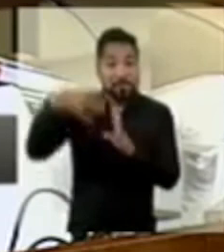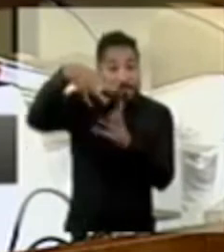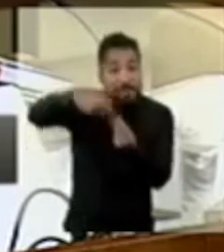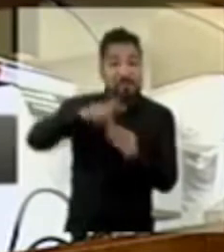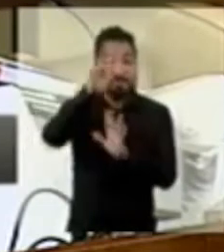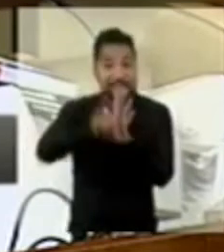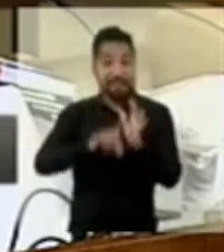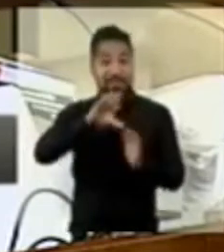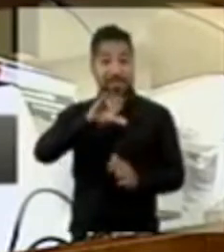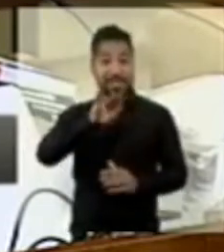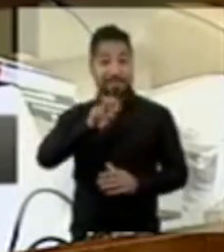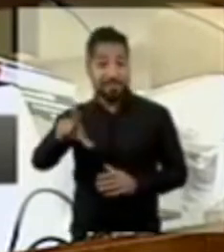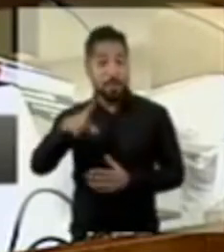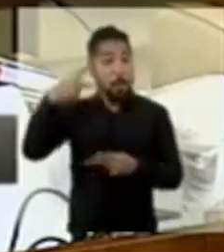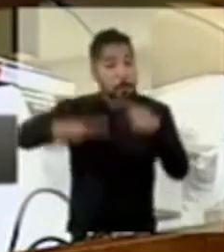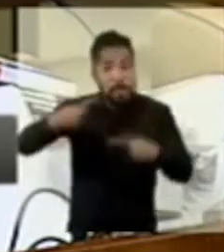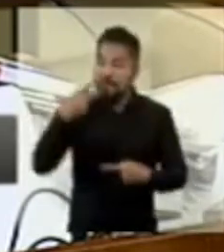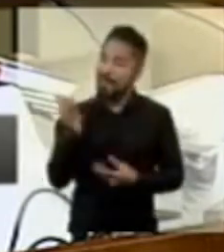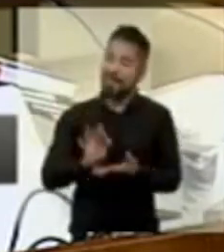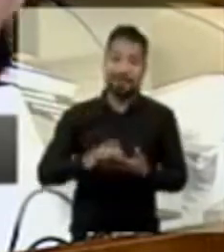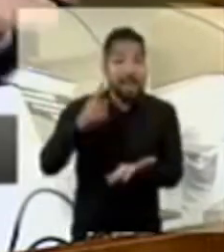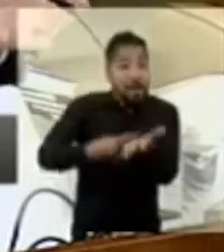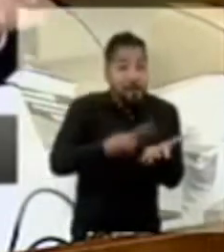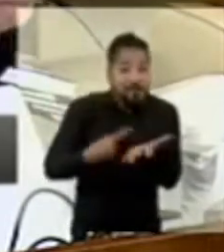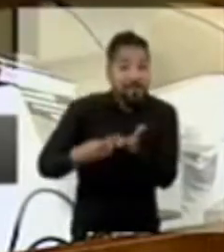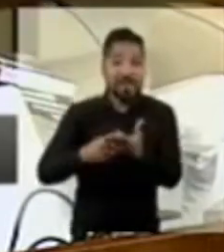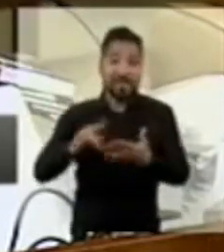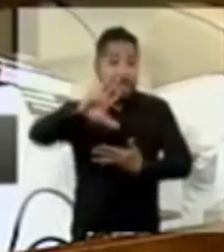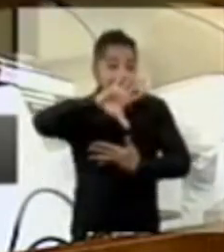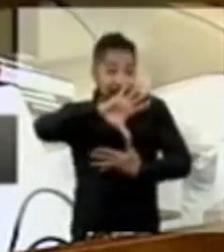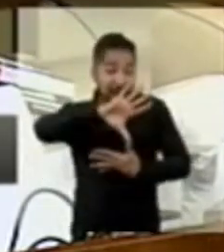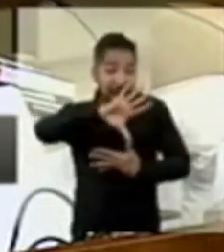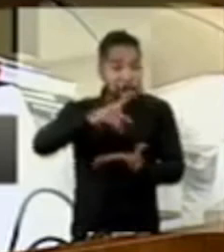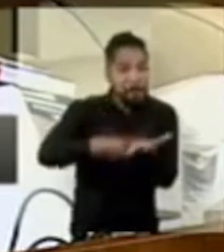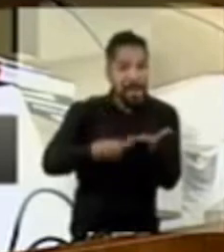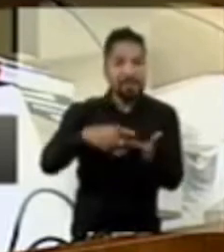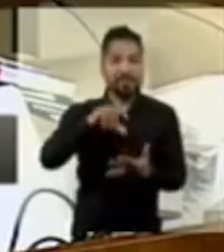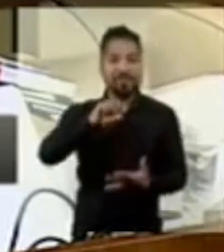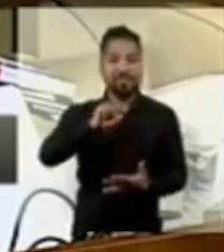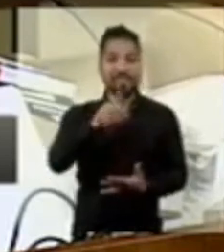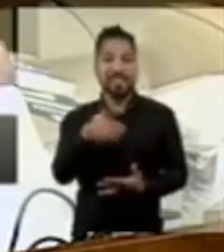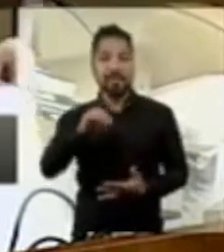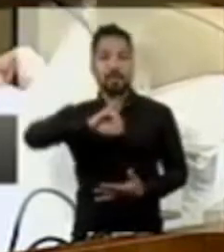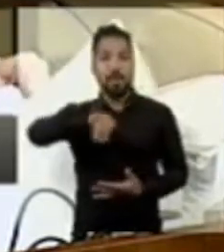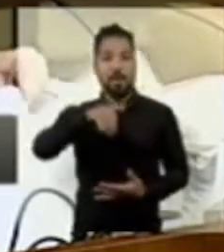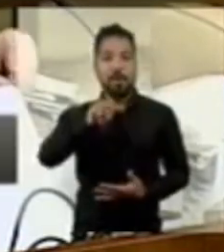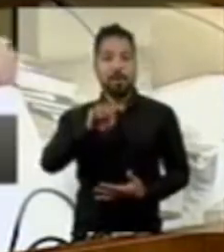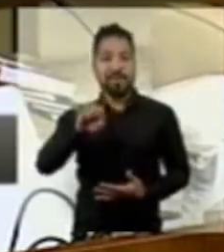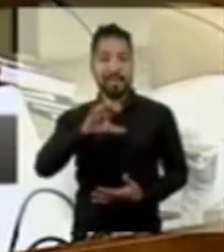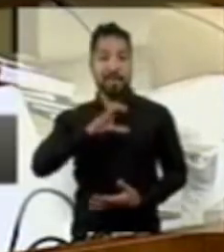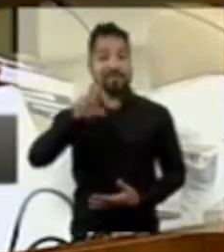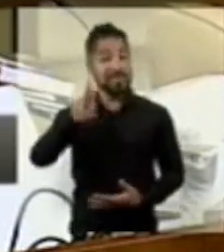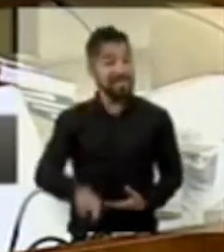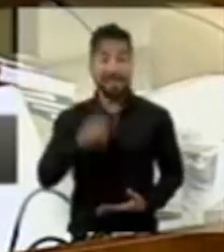não exige a convenção americana sobre direitos humanos que o pacto de sangue você da costa rica não exige